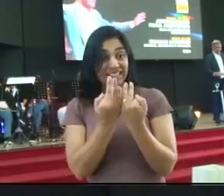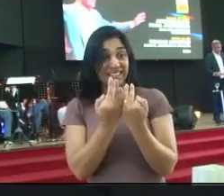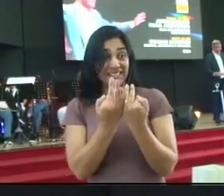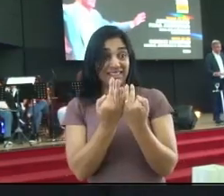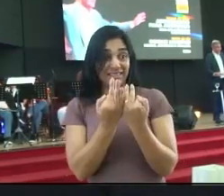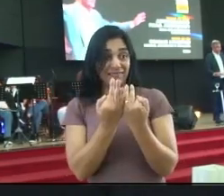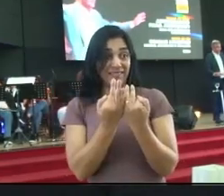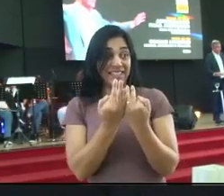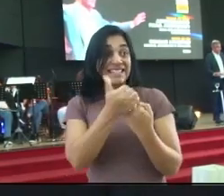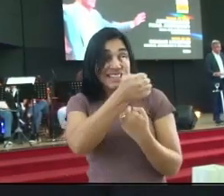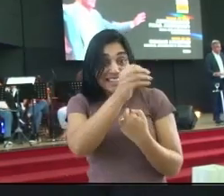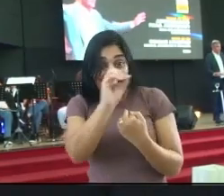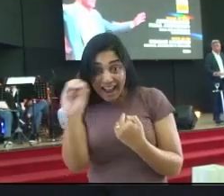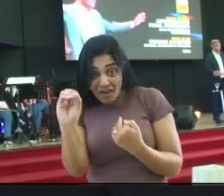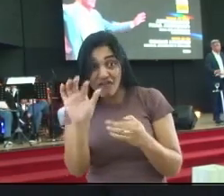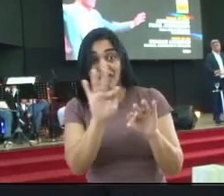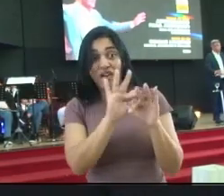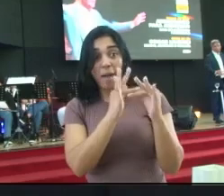brasileiras,